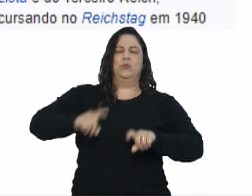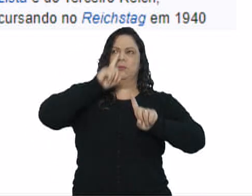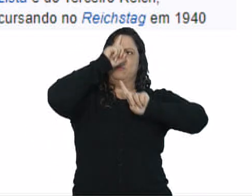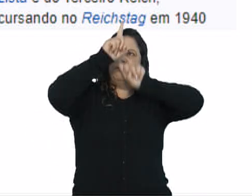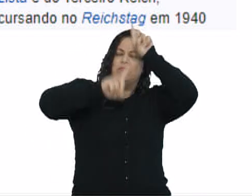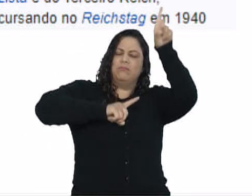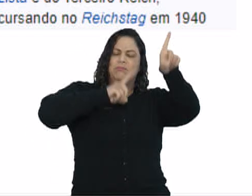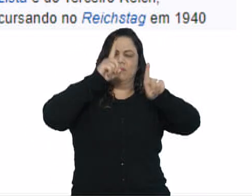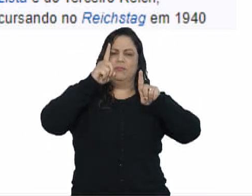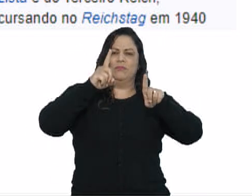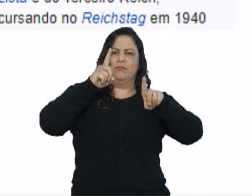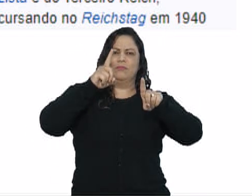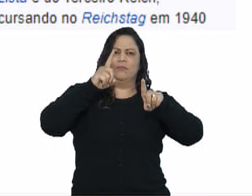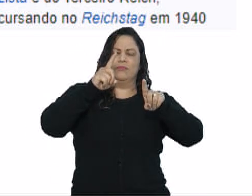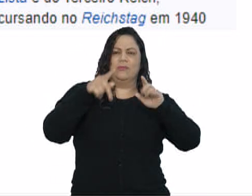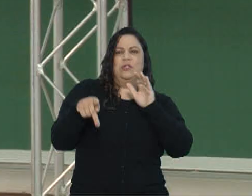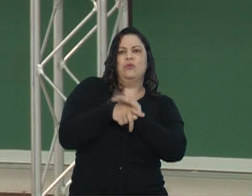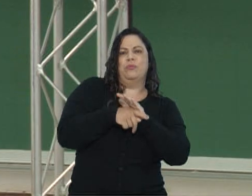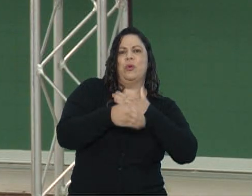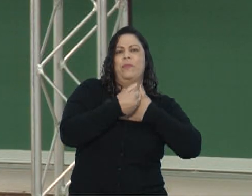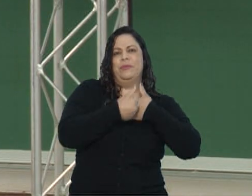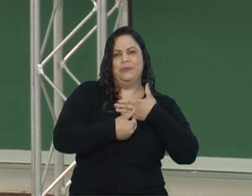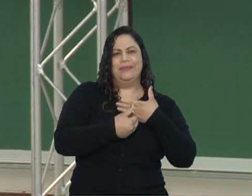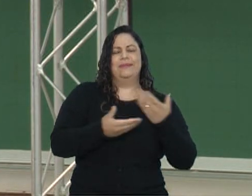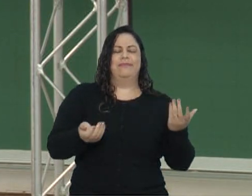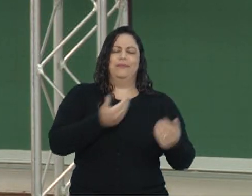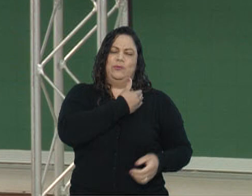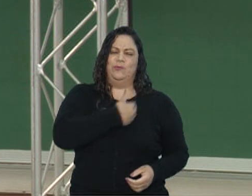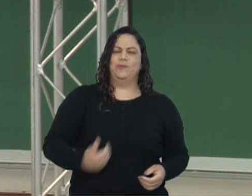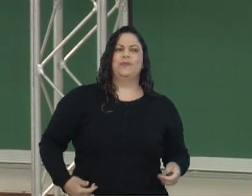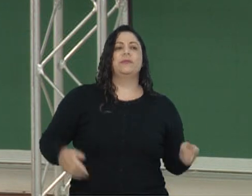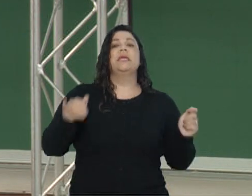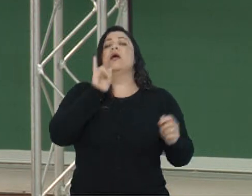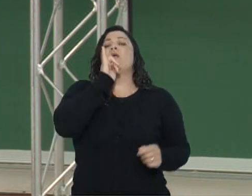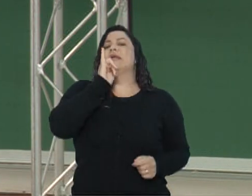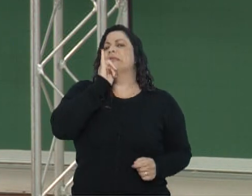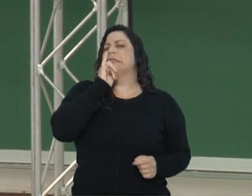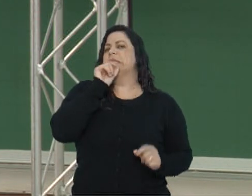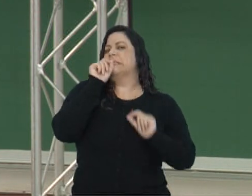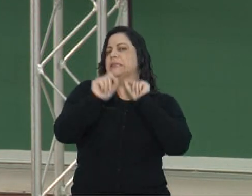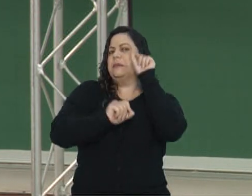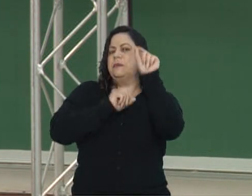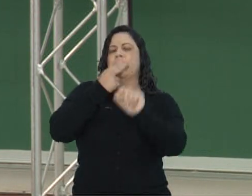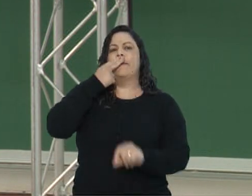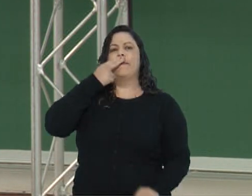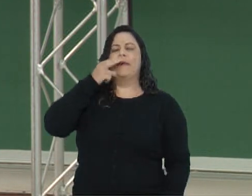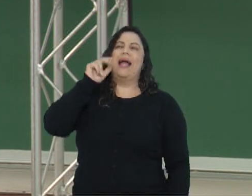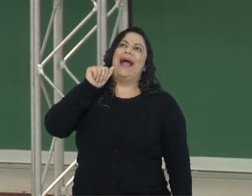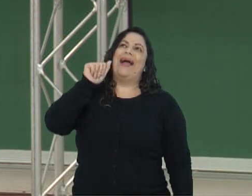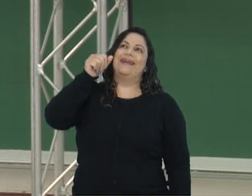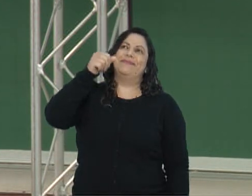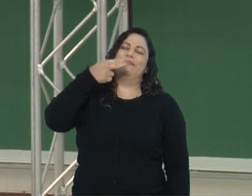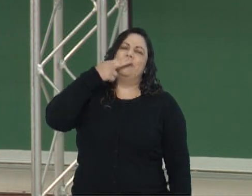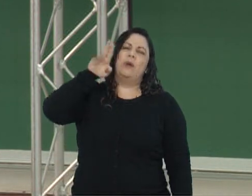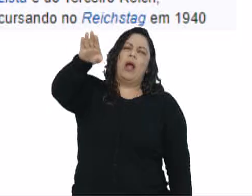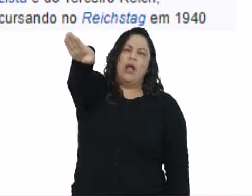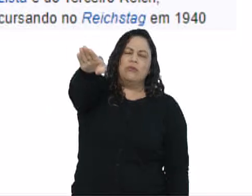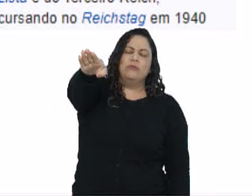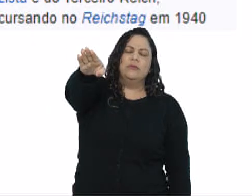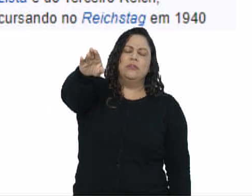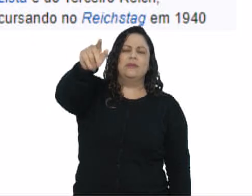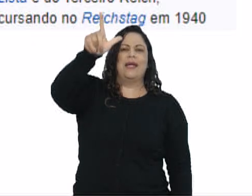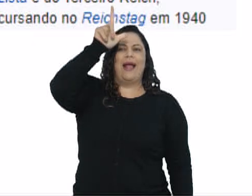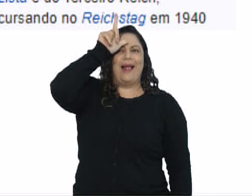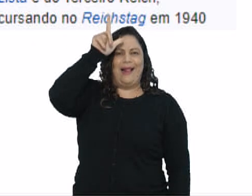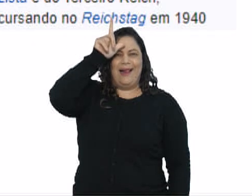Estado. Exemplo, a Alemanha nazista. Né? O partido nazista, né, o Adolf Hitler no partido nazista do Terceiro Reich,